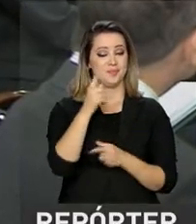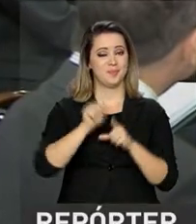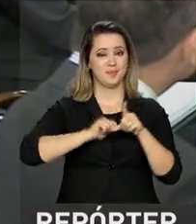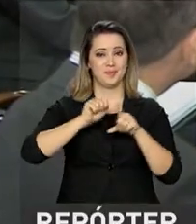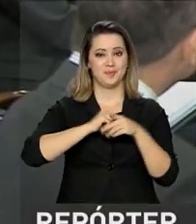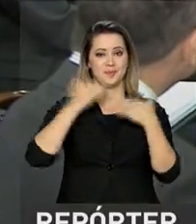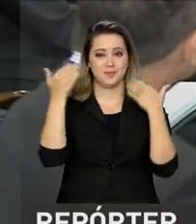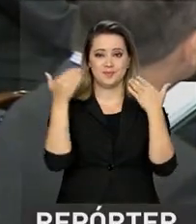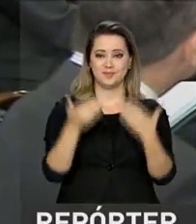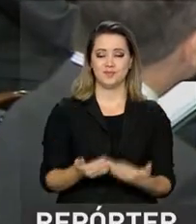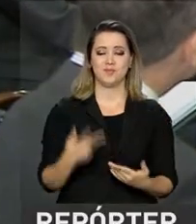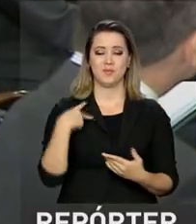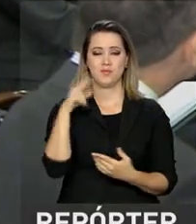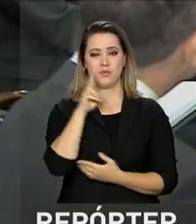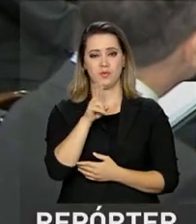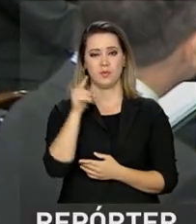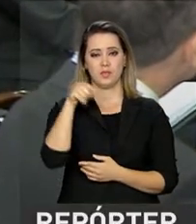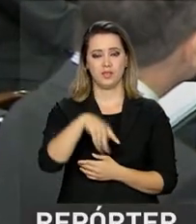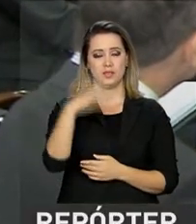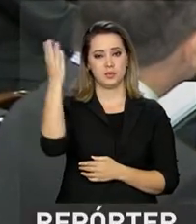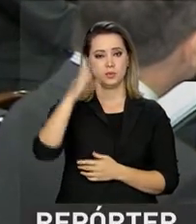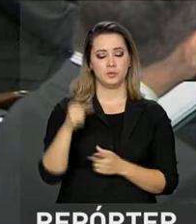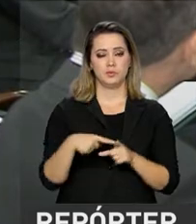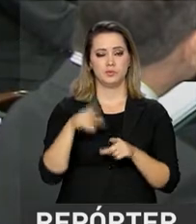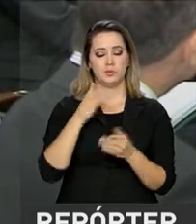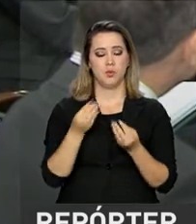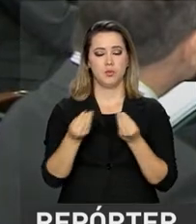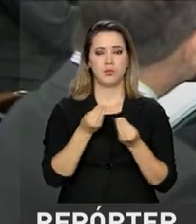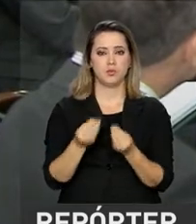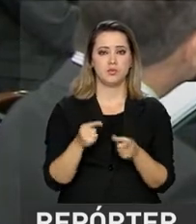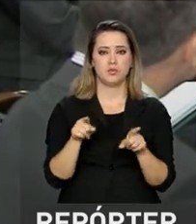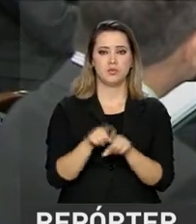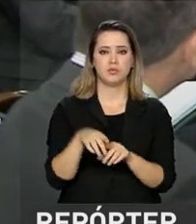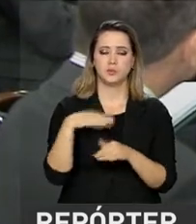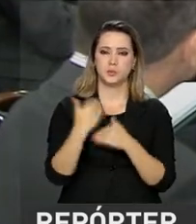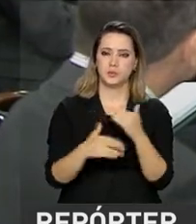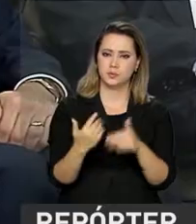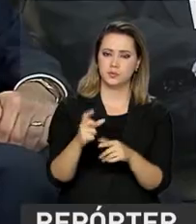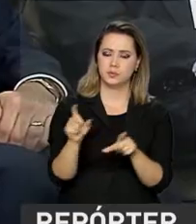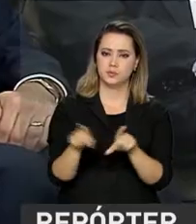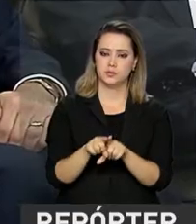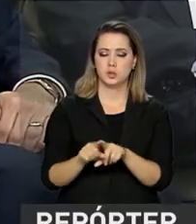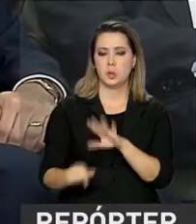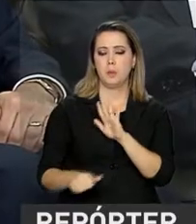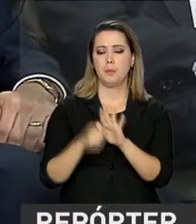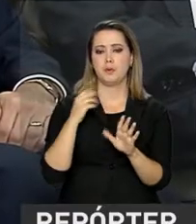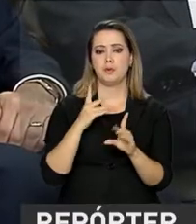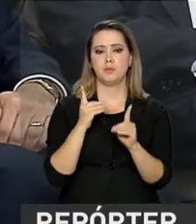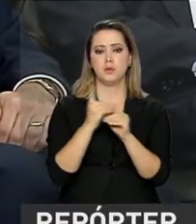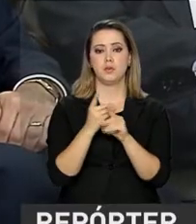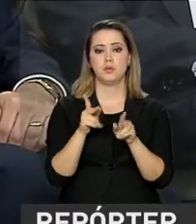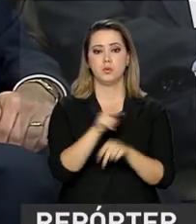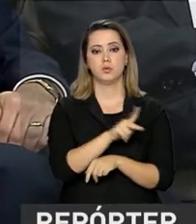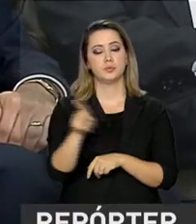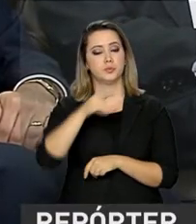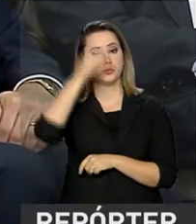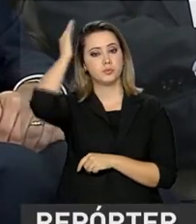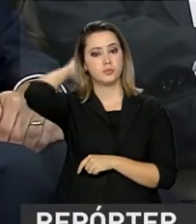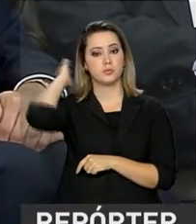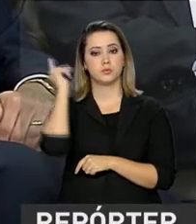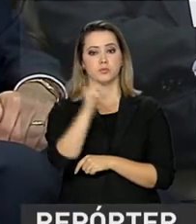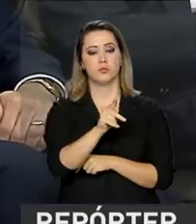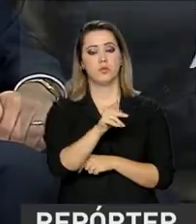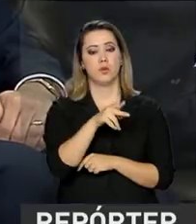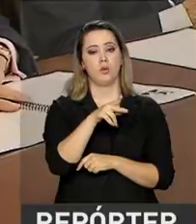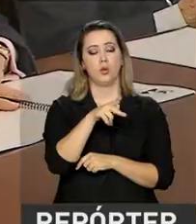revisar o plano de ação brasil e argentina lançado no começo deste ano o primeiro encontro foi com o presidente michel temer no